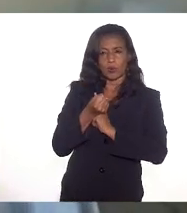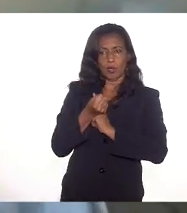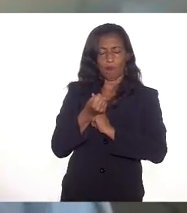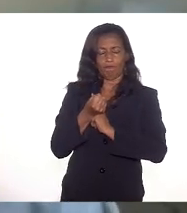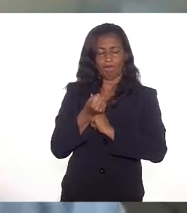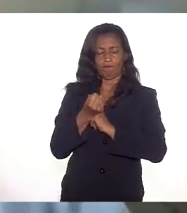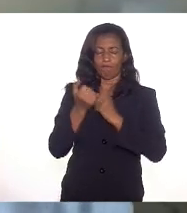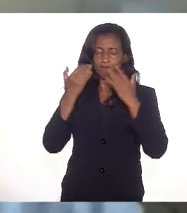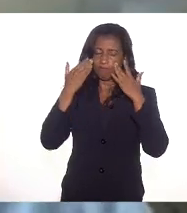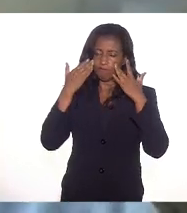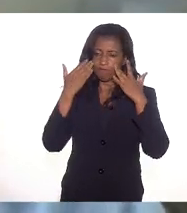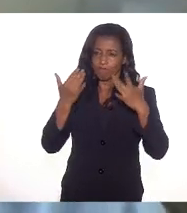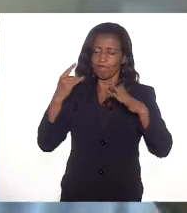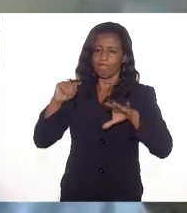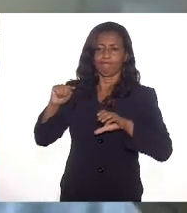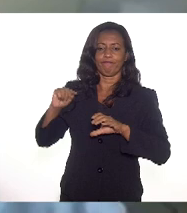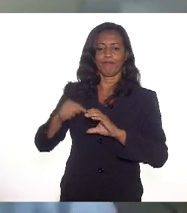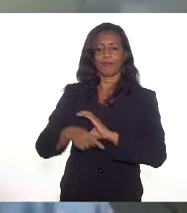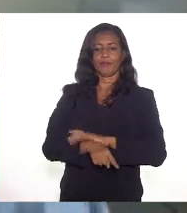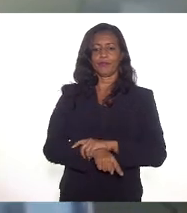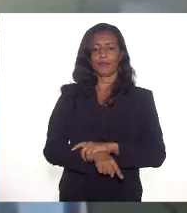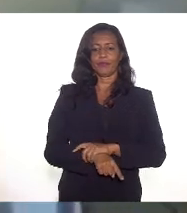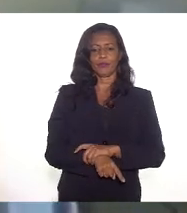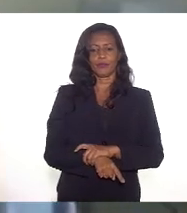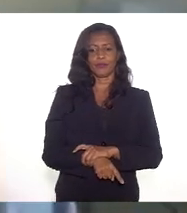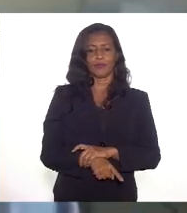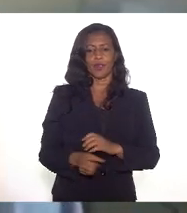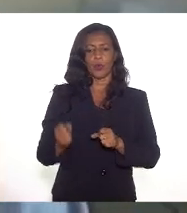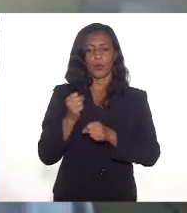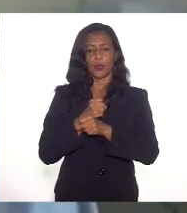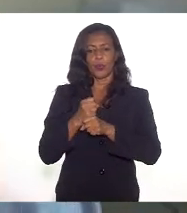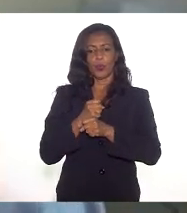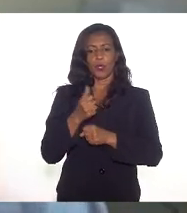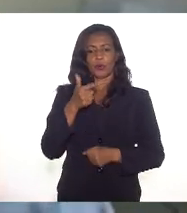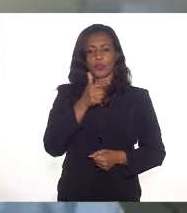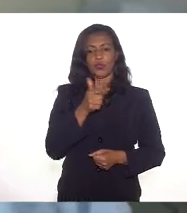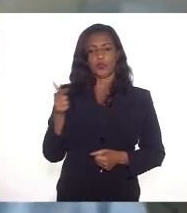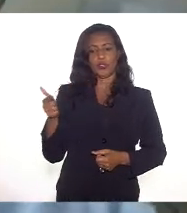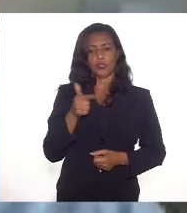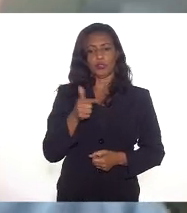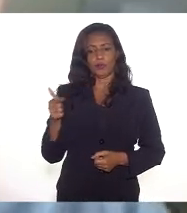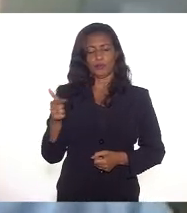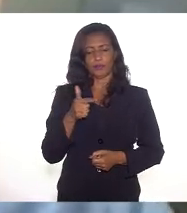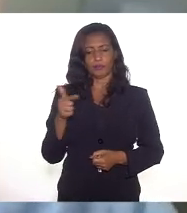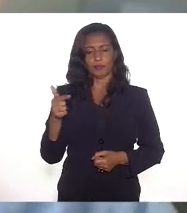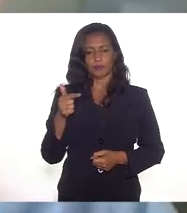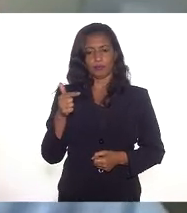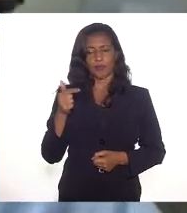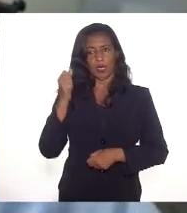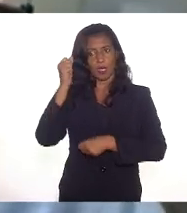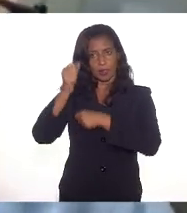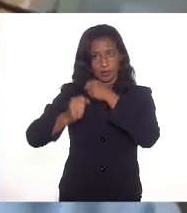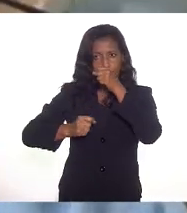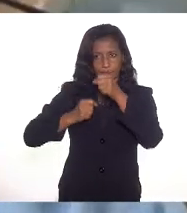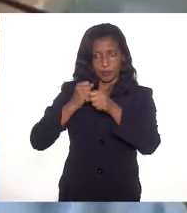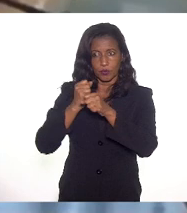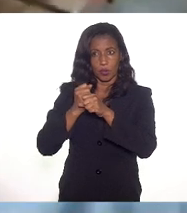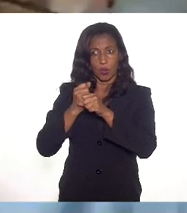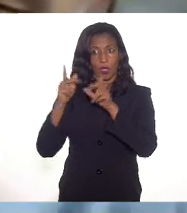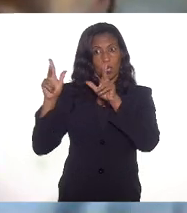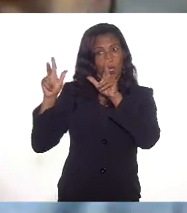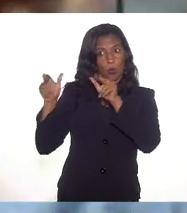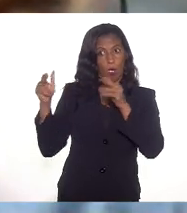refletir profundamente no ano de 2022, como já está ocorrendo no ano